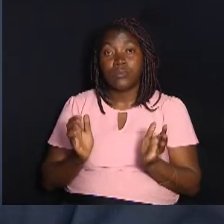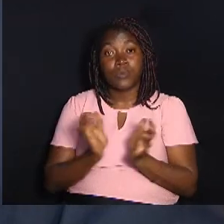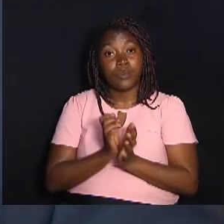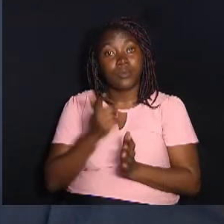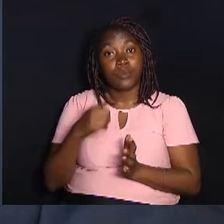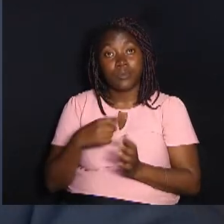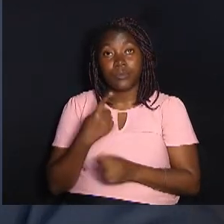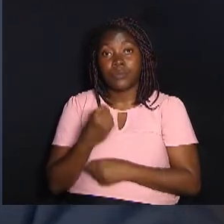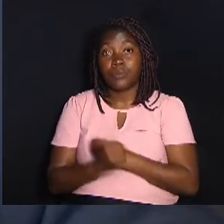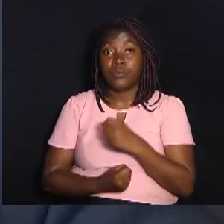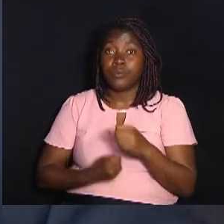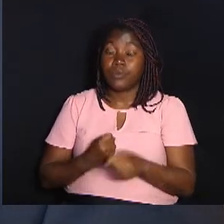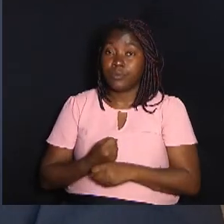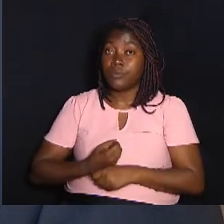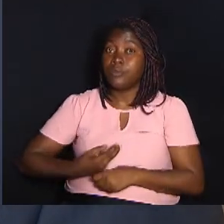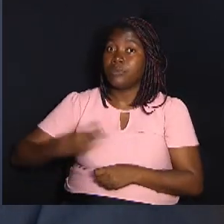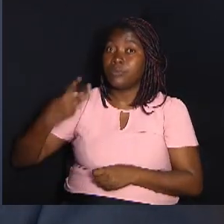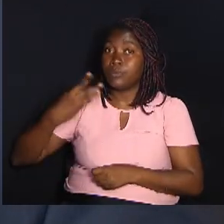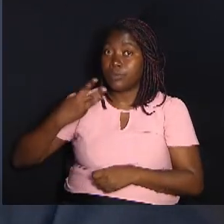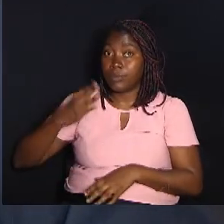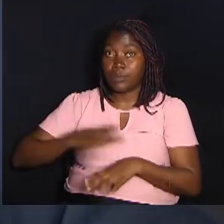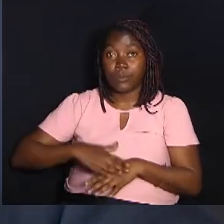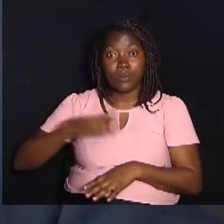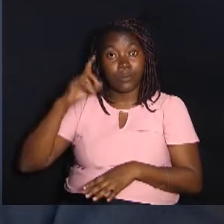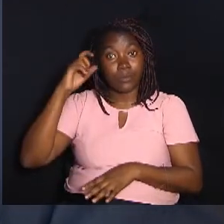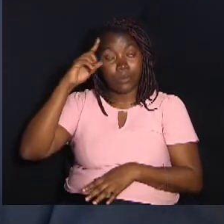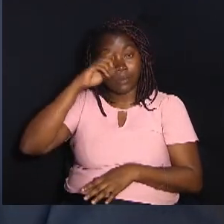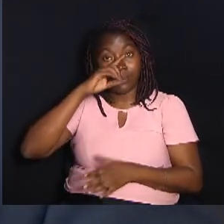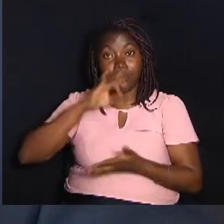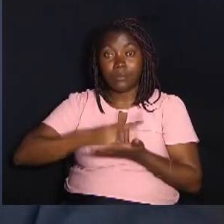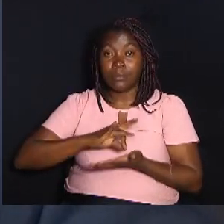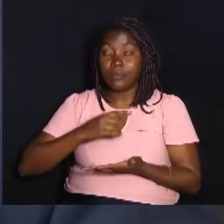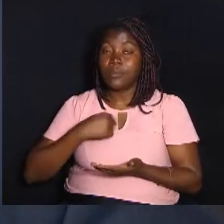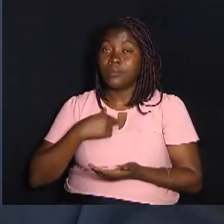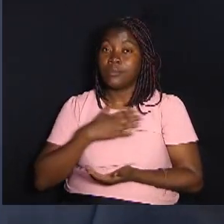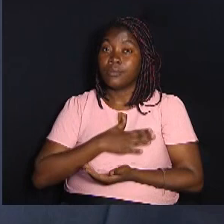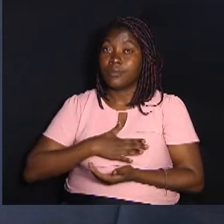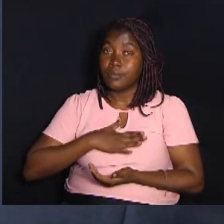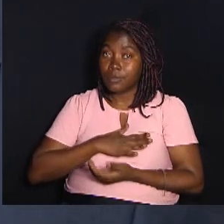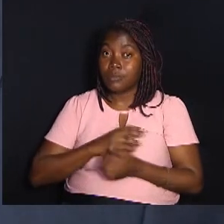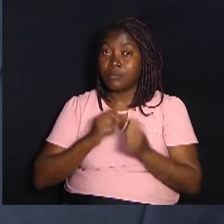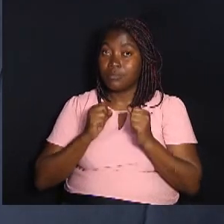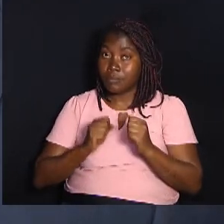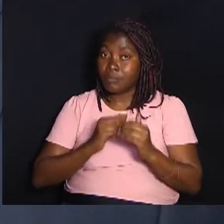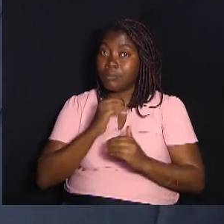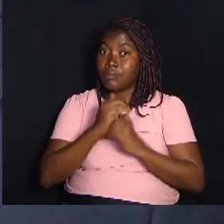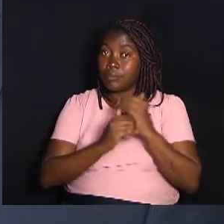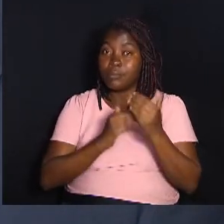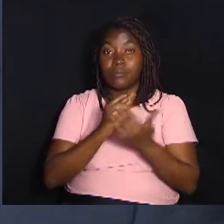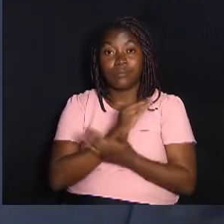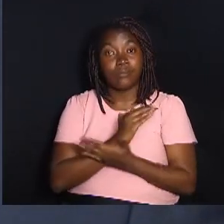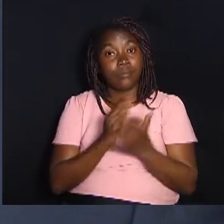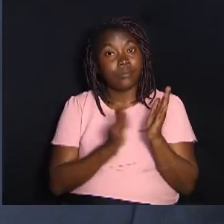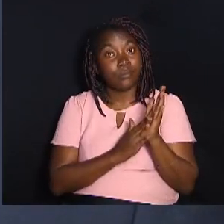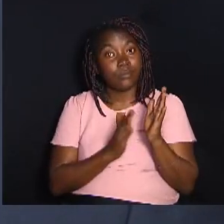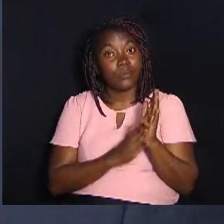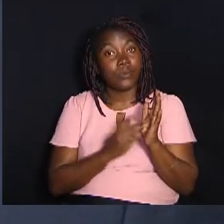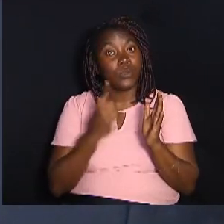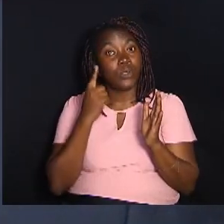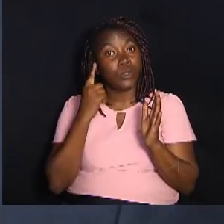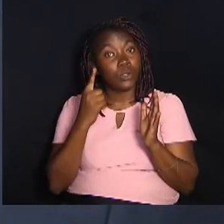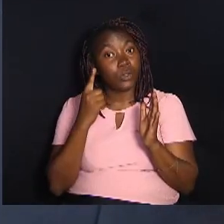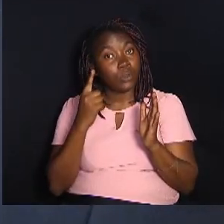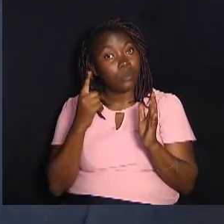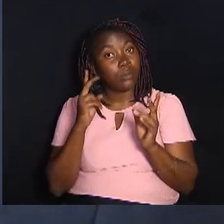comissão mais um ano né esse é o terceiro mais um ano de desafio Na verdade eu até gostaria que a gente pudesse ter avançado em algumas pautas uma das